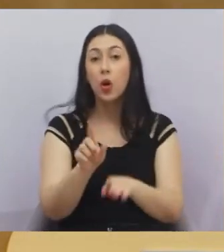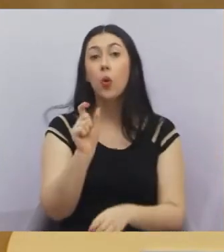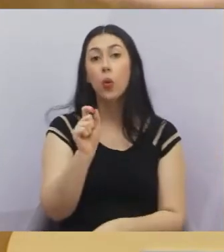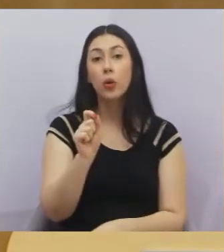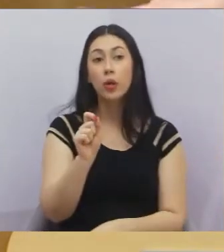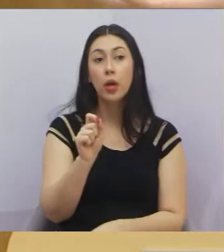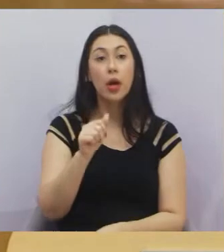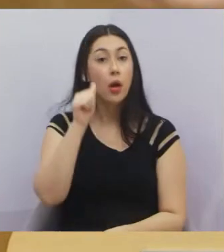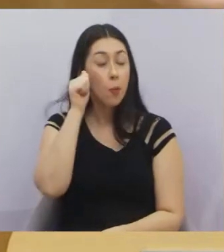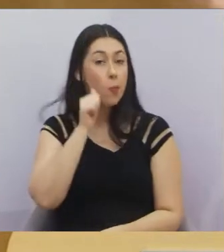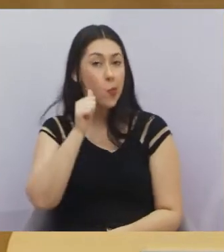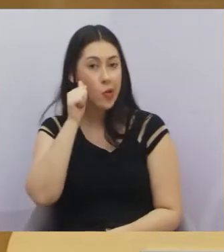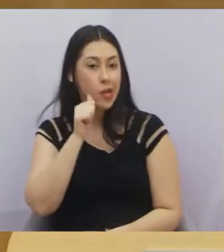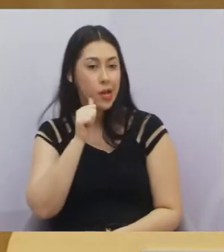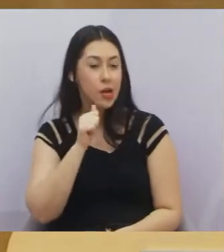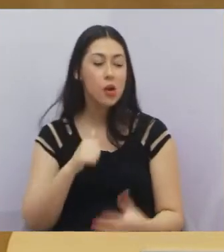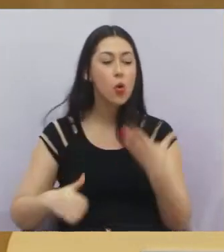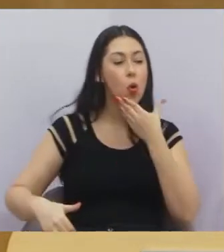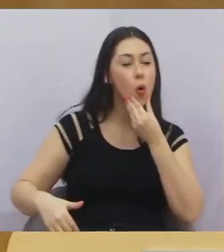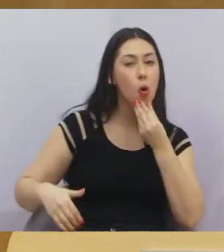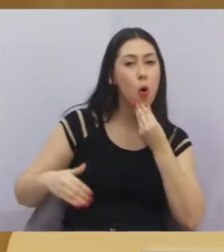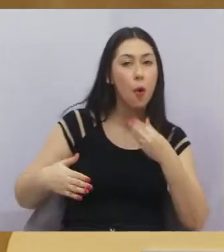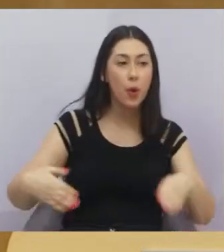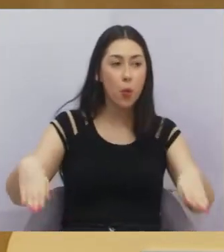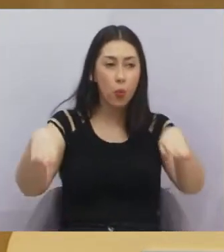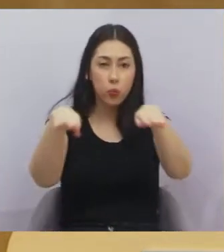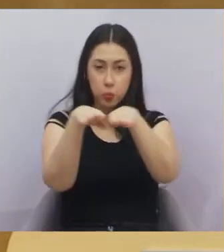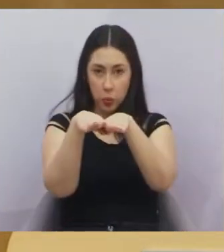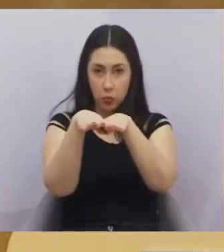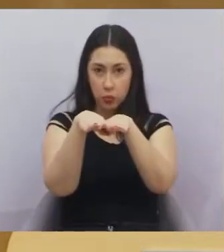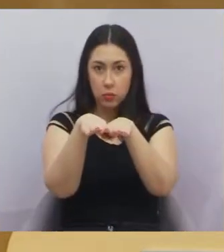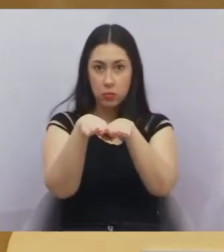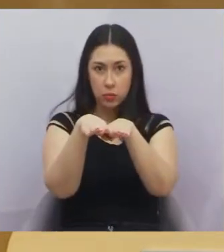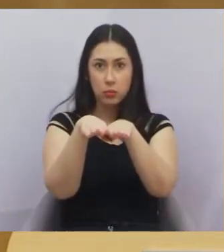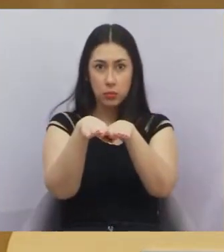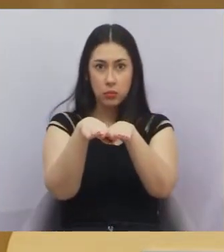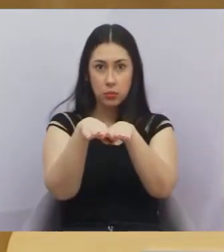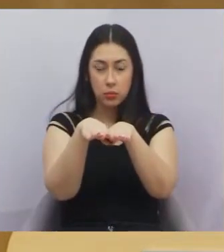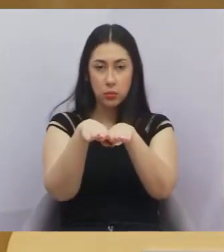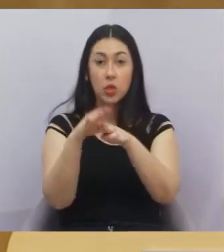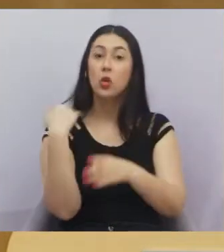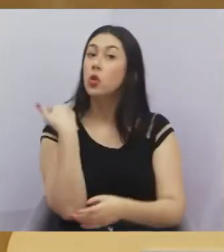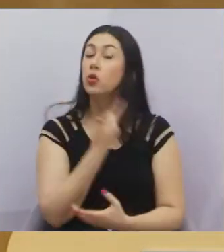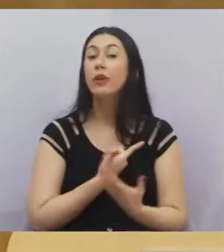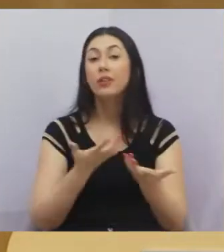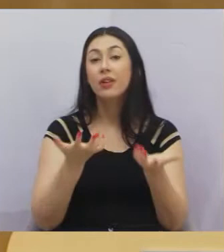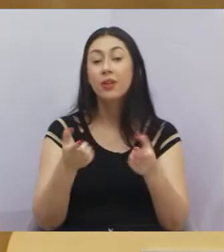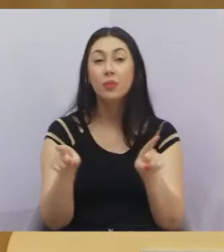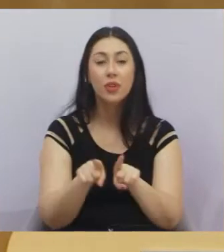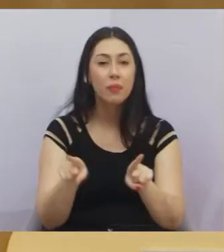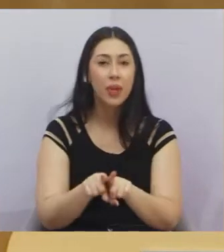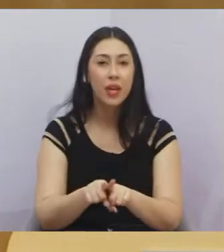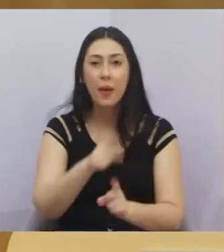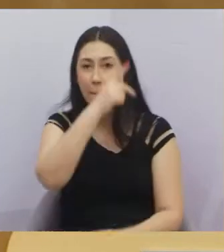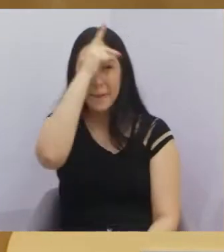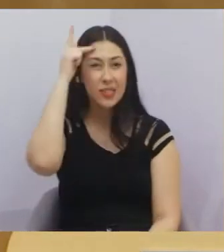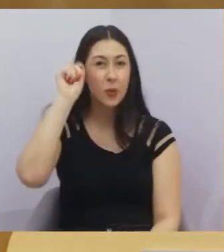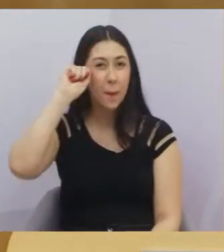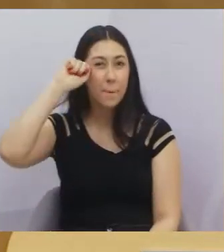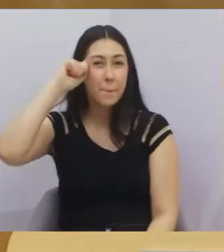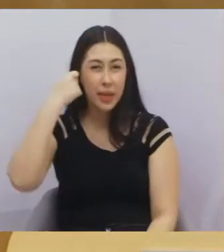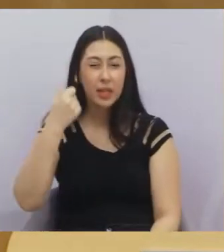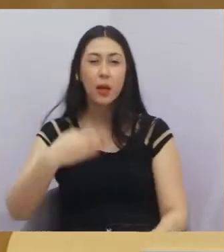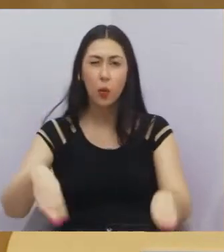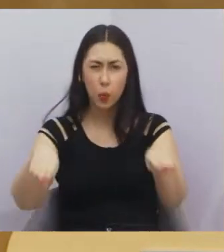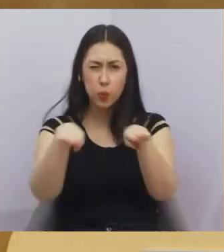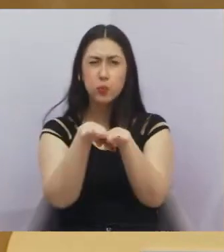estar ao lado do homem, e não o homem disparadamente à frente. Assim queremos também com os negros, né?